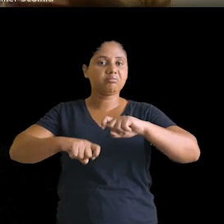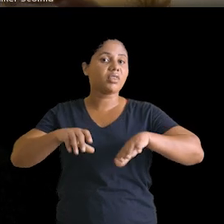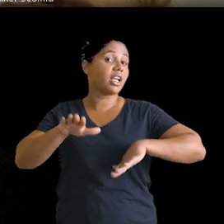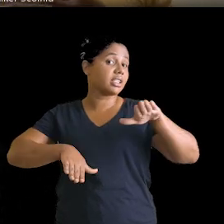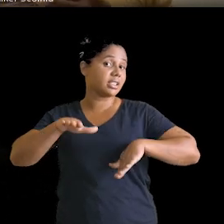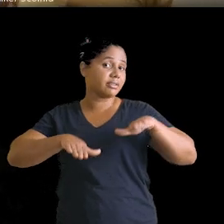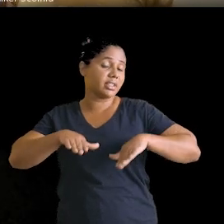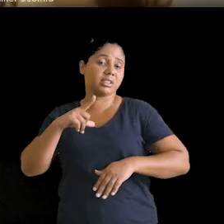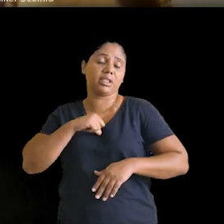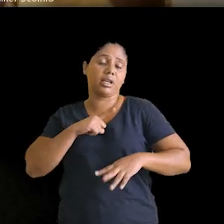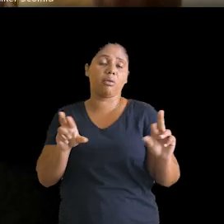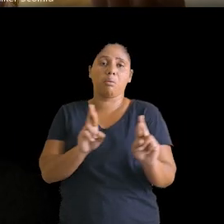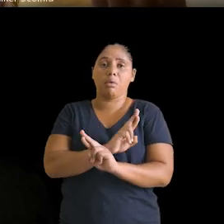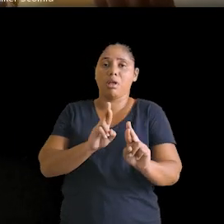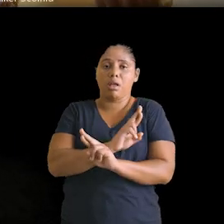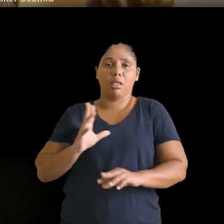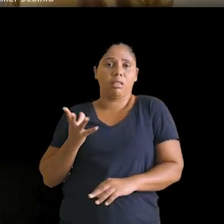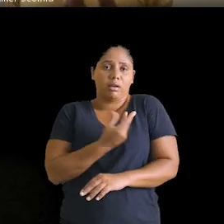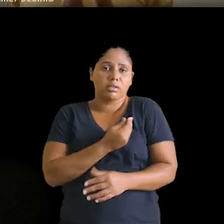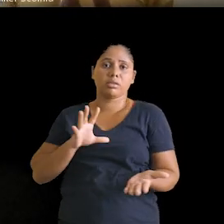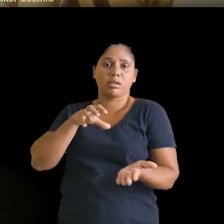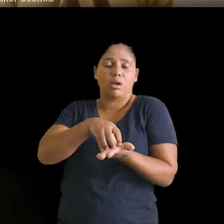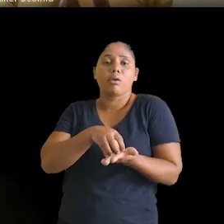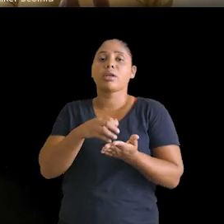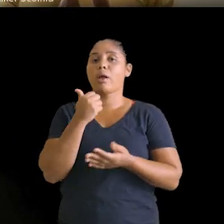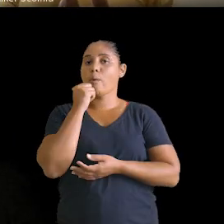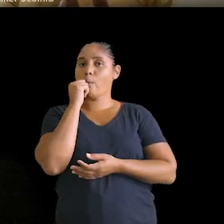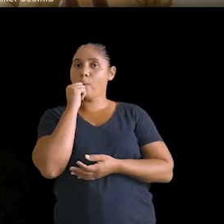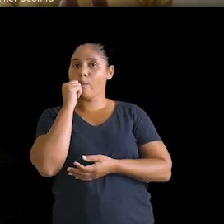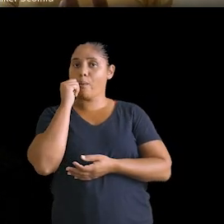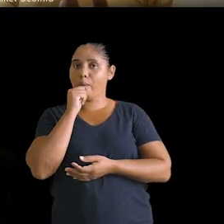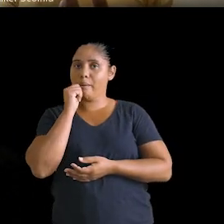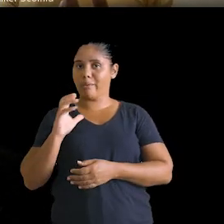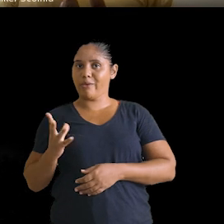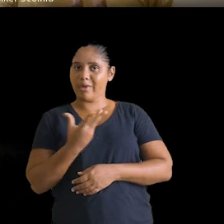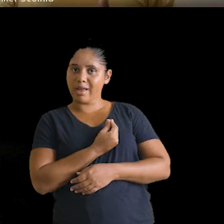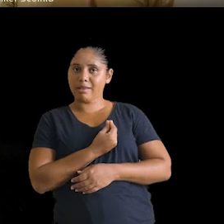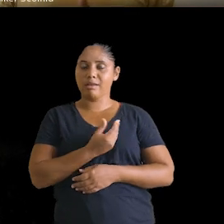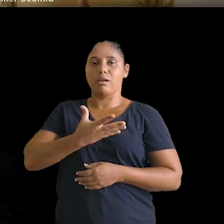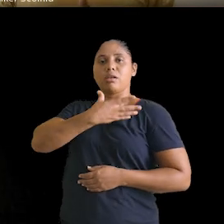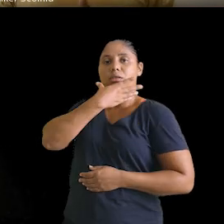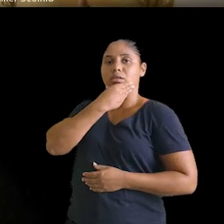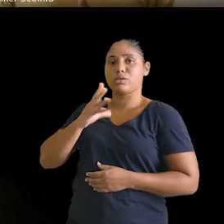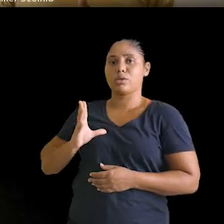Relações transcentradas é quando a gente tem um homem trans que se relaciona com uma mulher trans ou travesti.